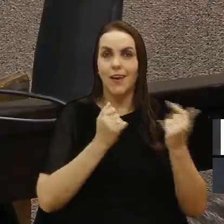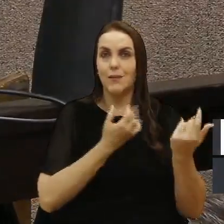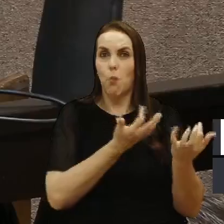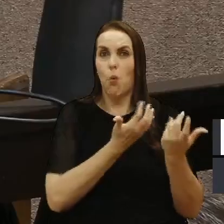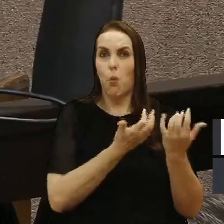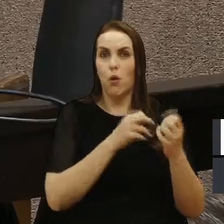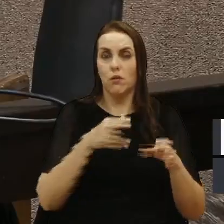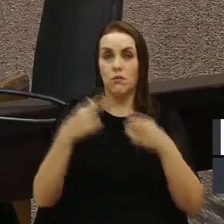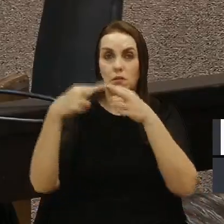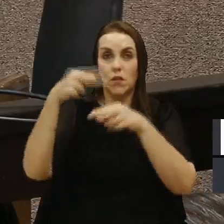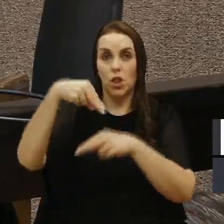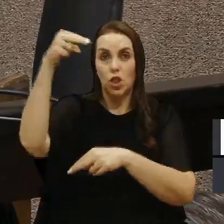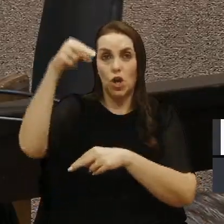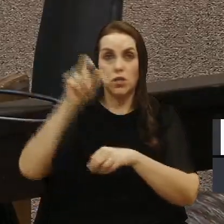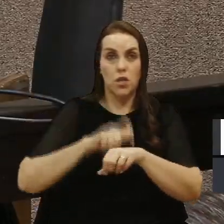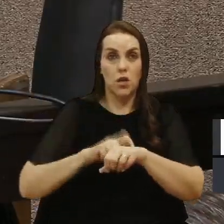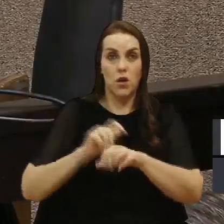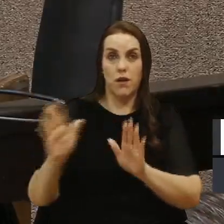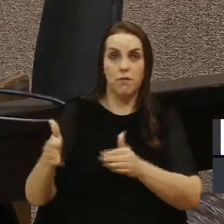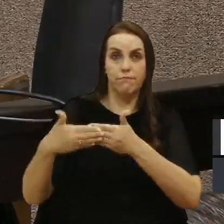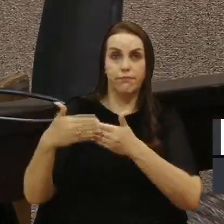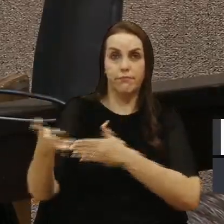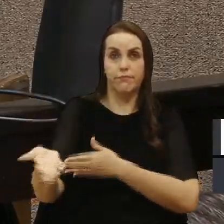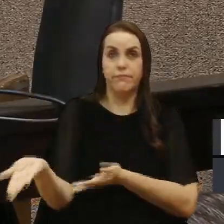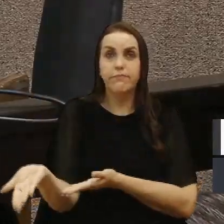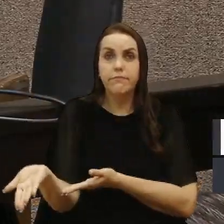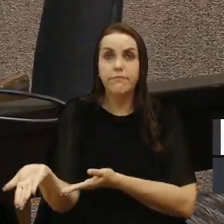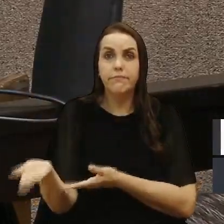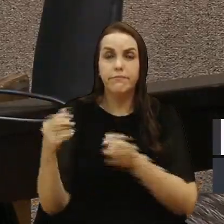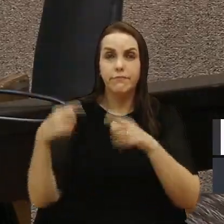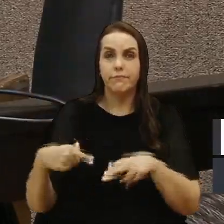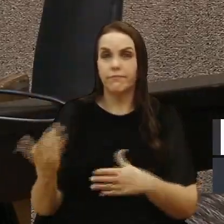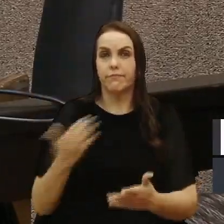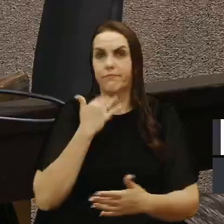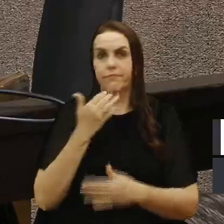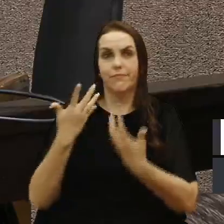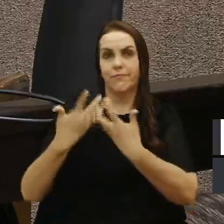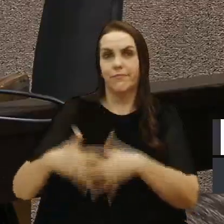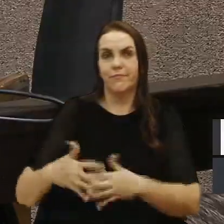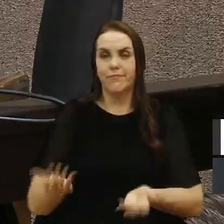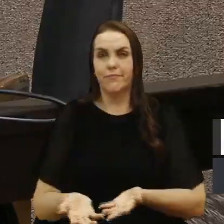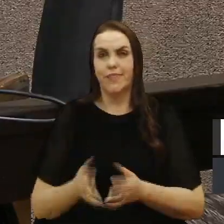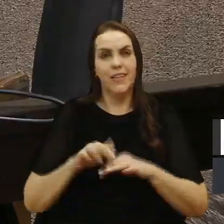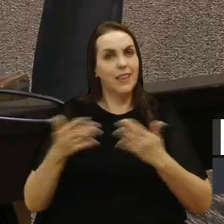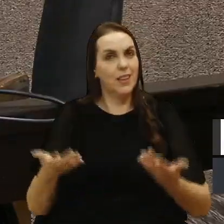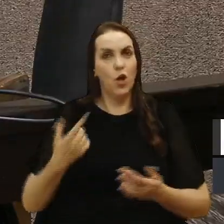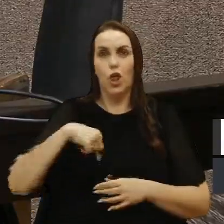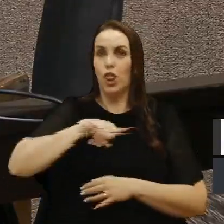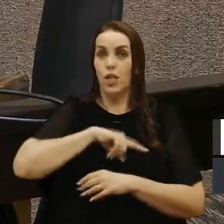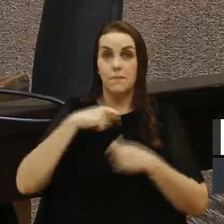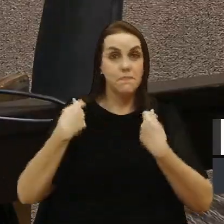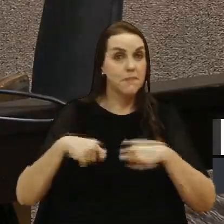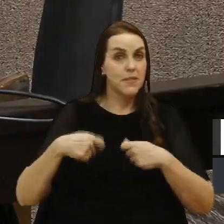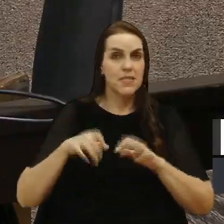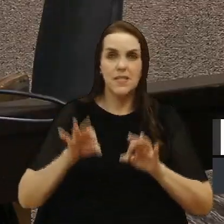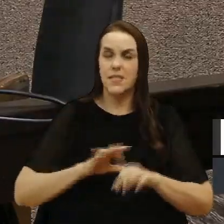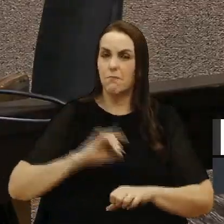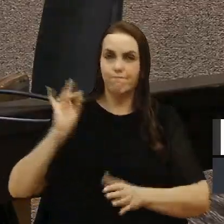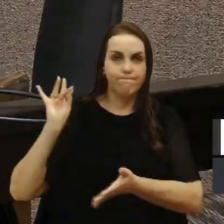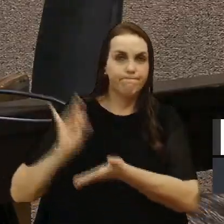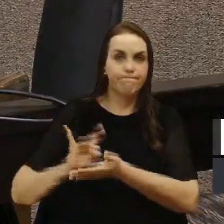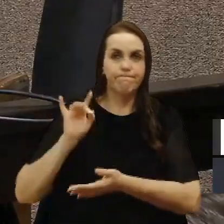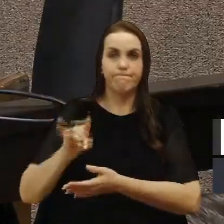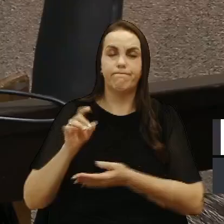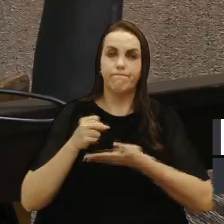Zona Norte foram em horários que o Corpo de Bombeiros da Zona Norte não estavam funcionando. Então, a gente precisa